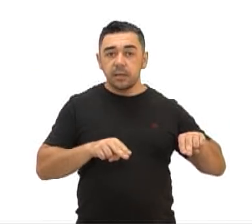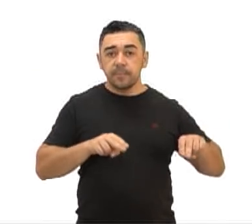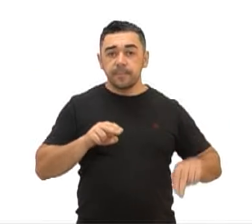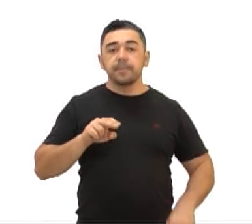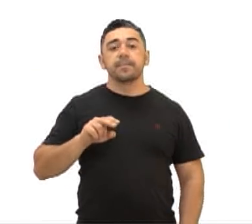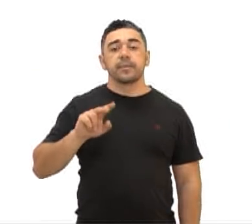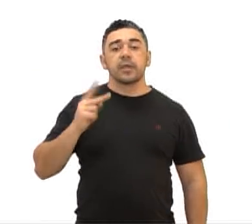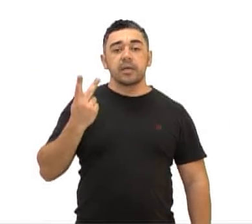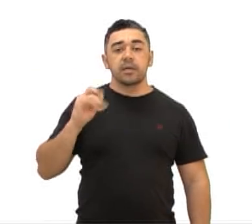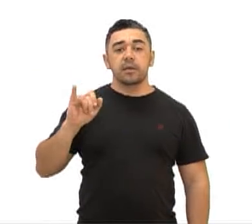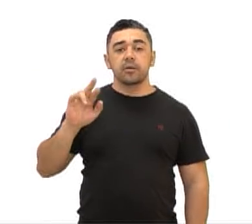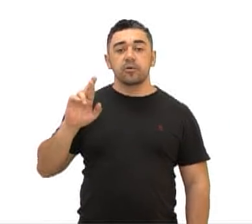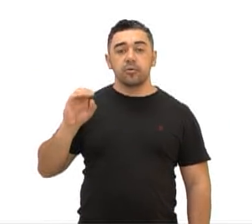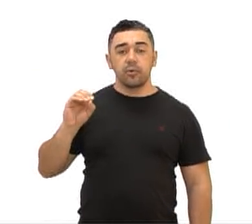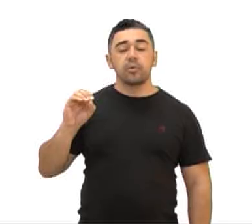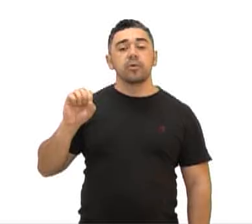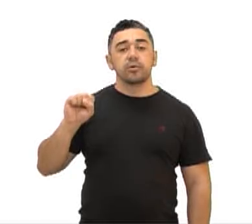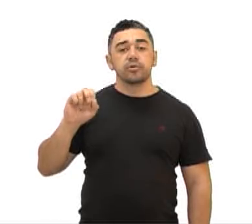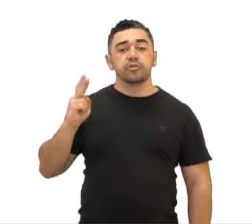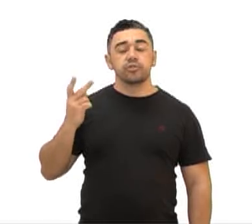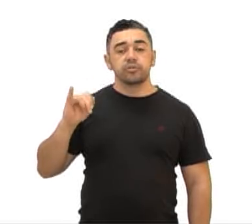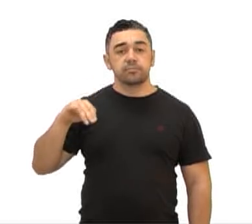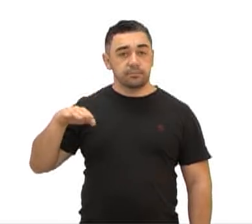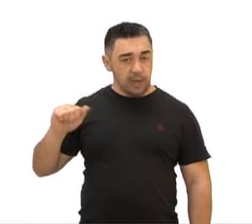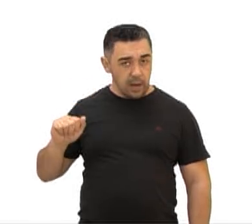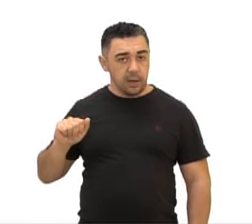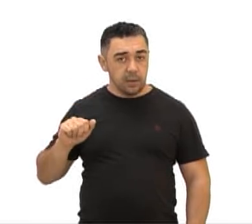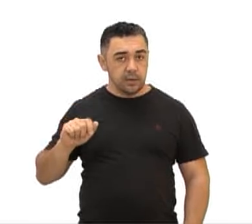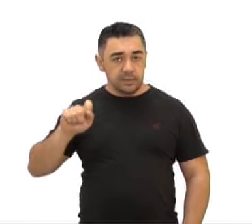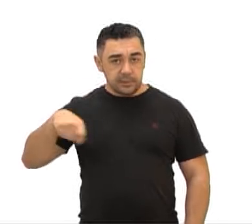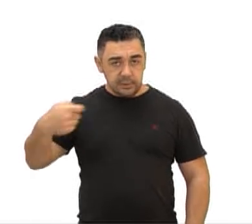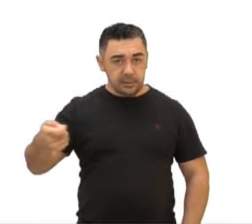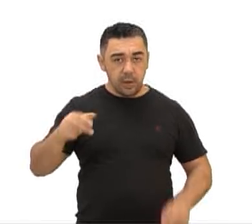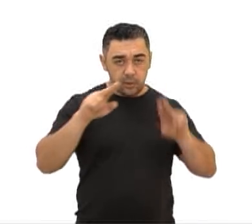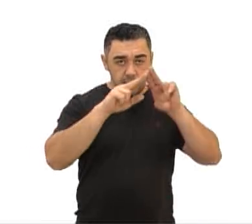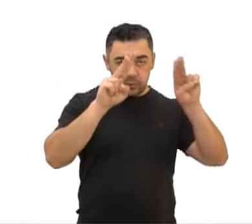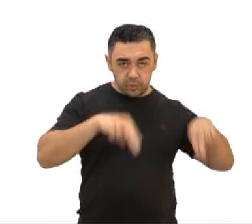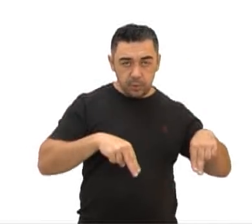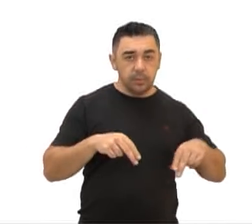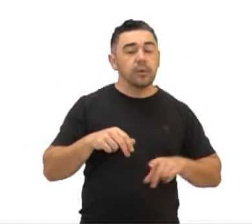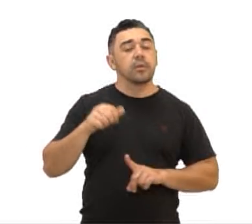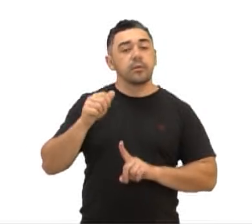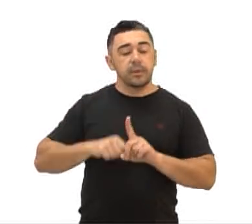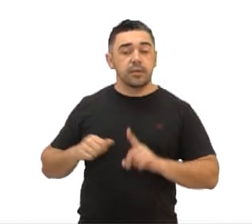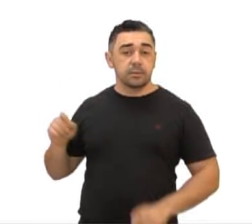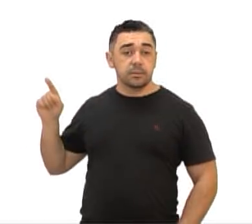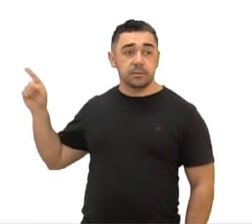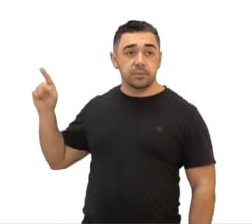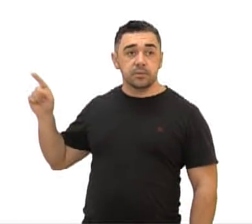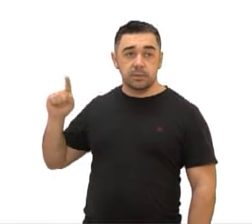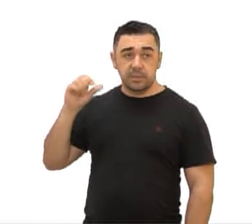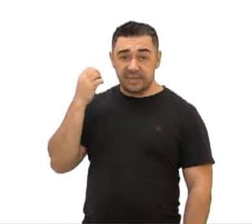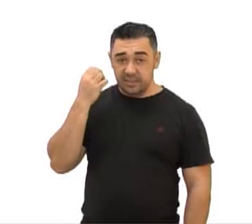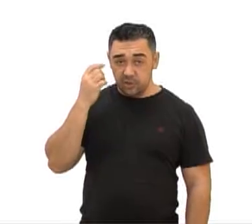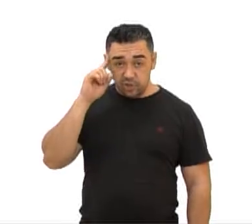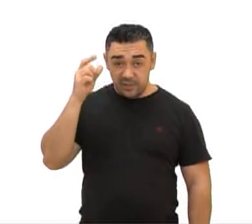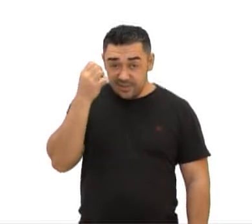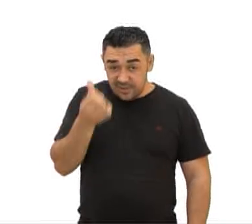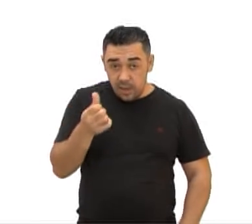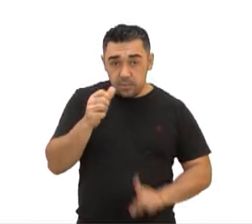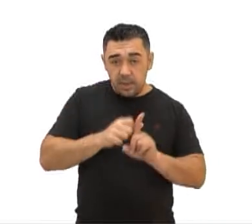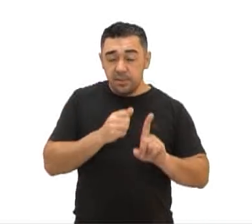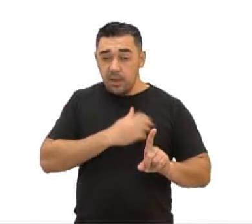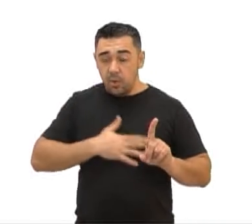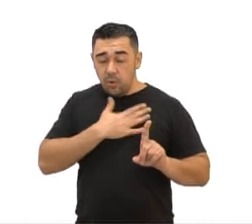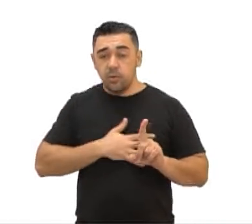então, ou nos dias após o lançamento dessa bomba atômica, que foi no dia 6 de agosto de 45. Na cidade de